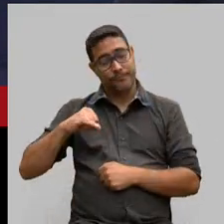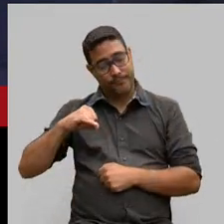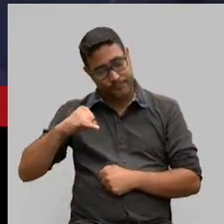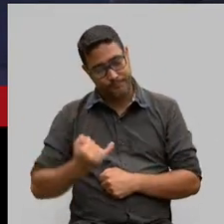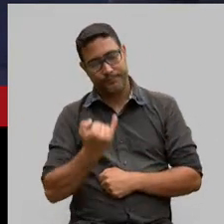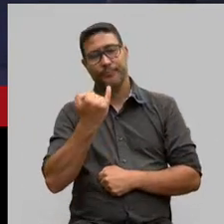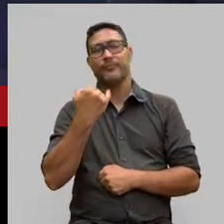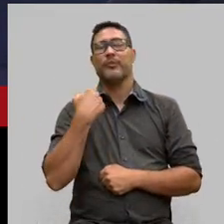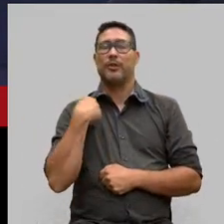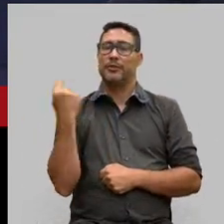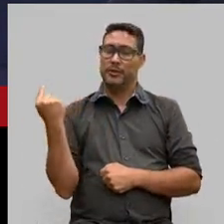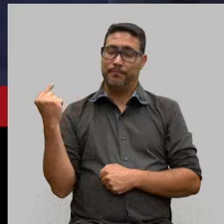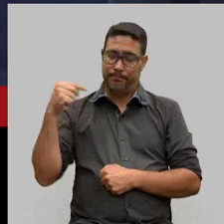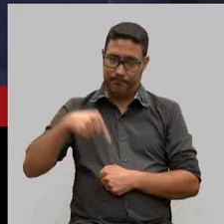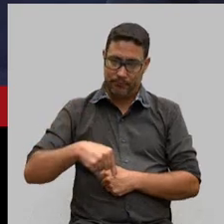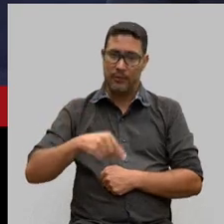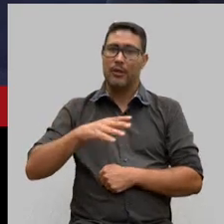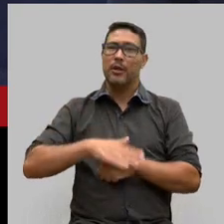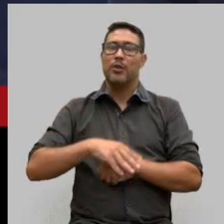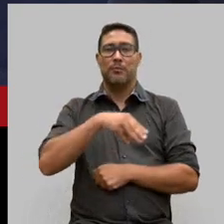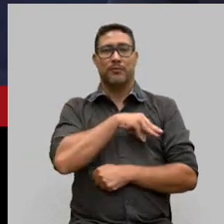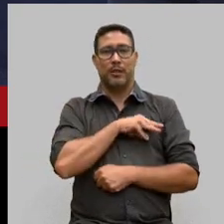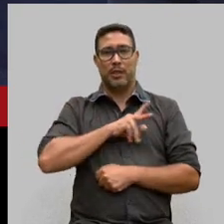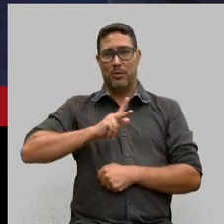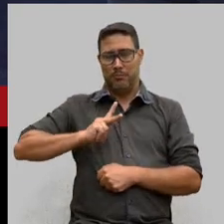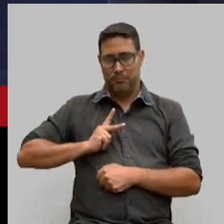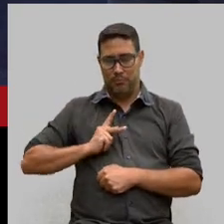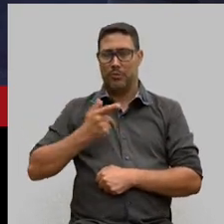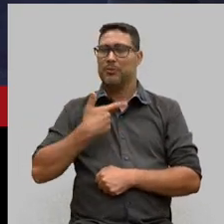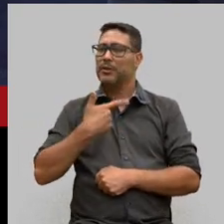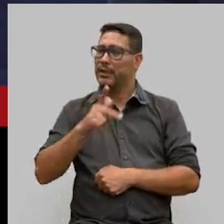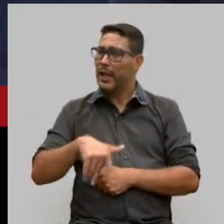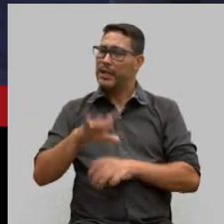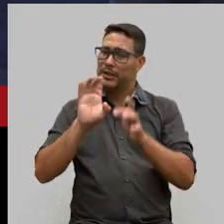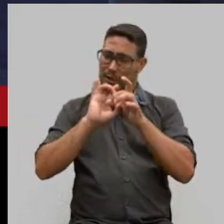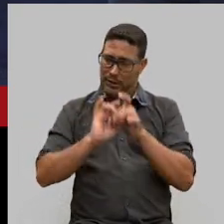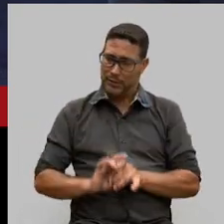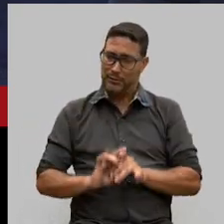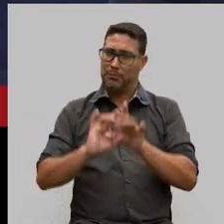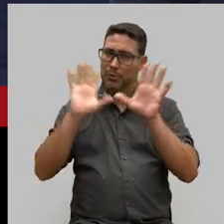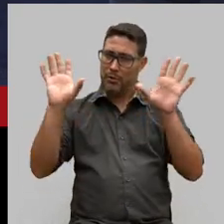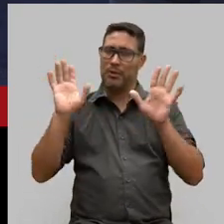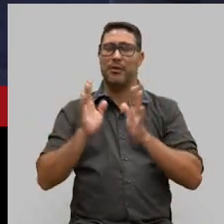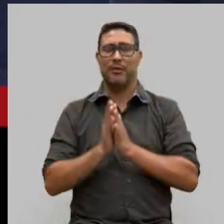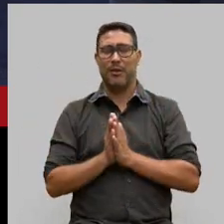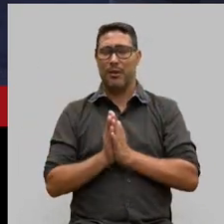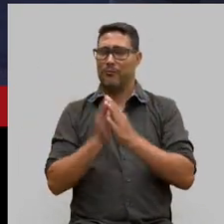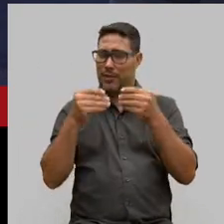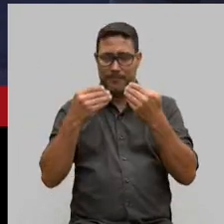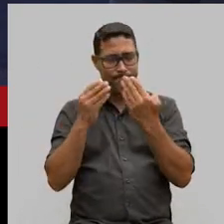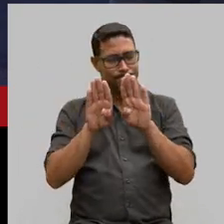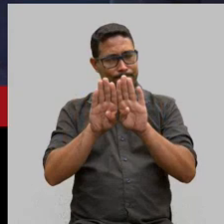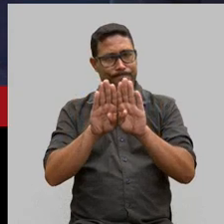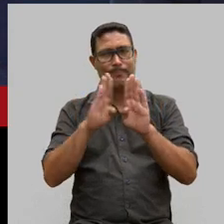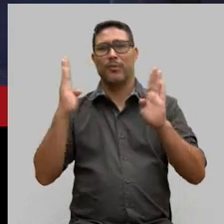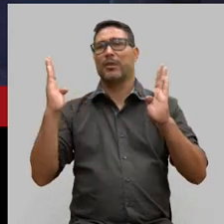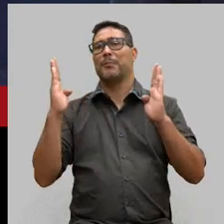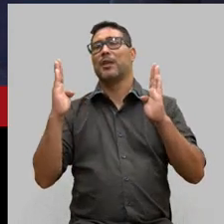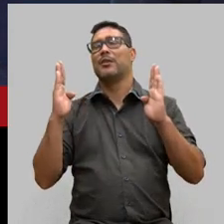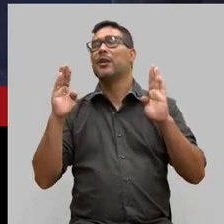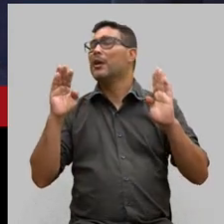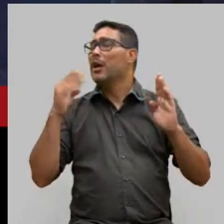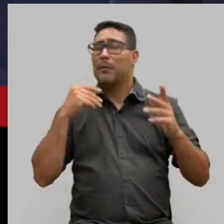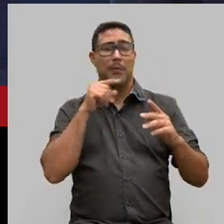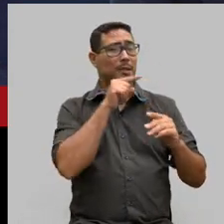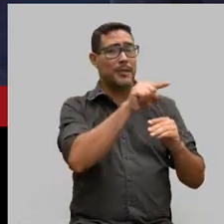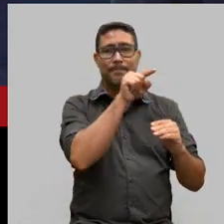reitero que o ministério público de Minas Gerais está à disposição de portas abertas para que as demandas de cada